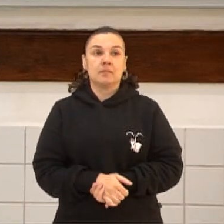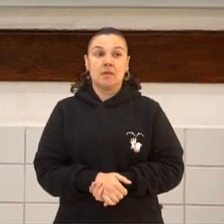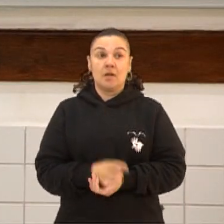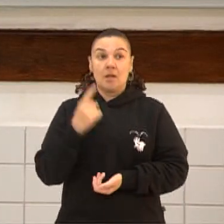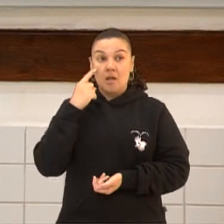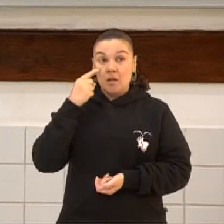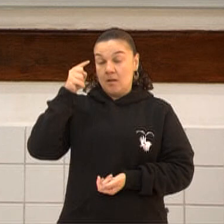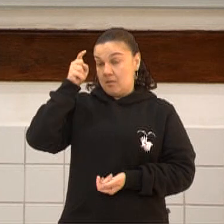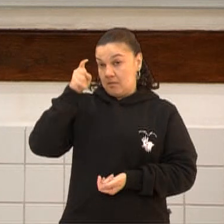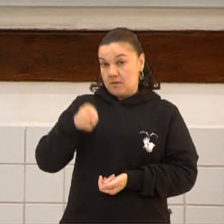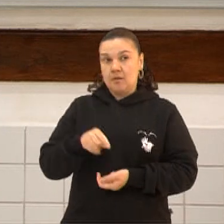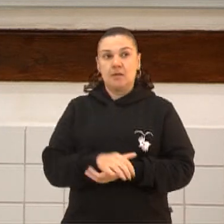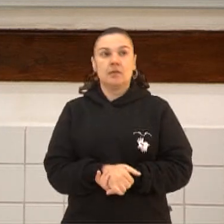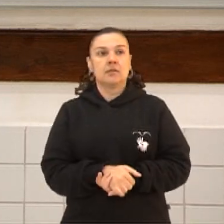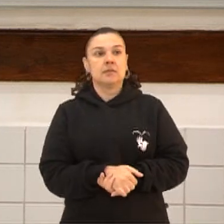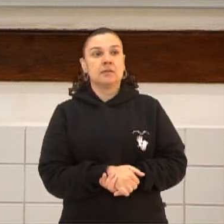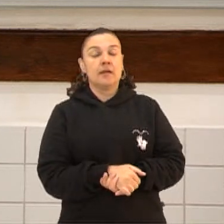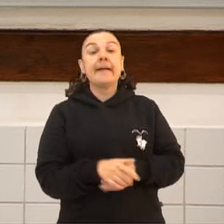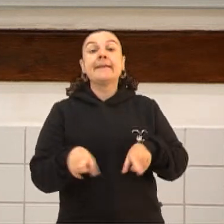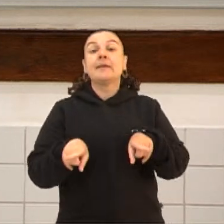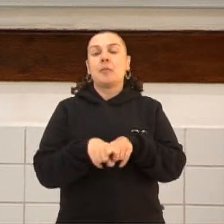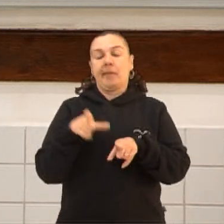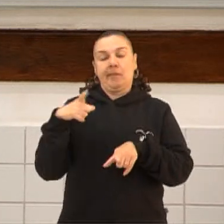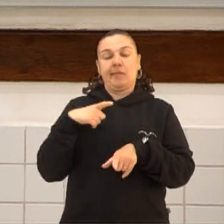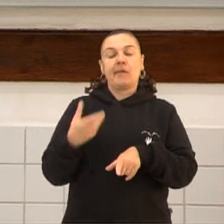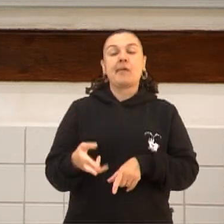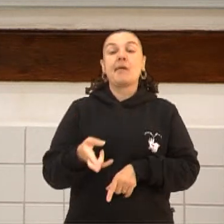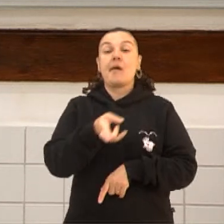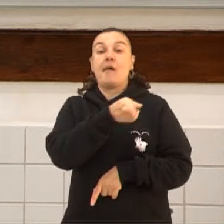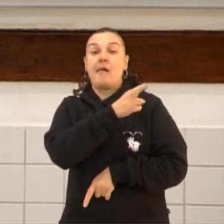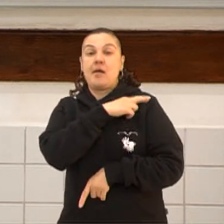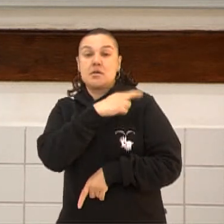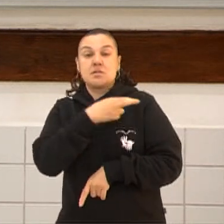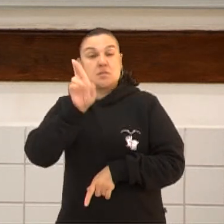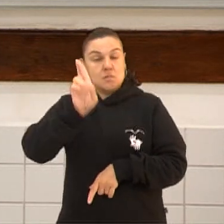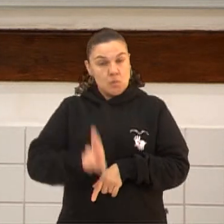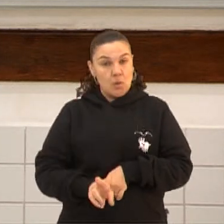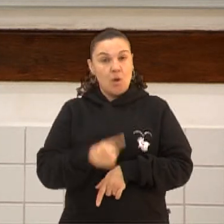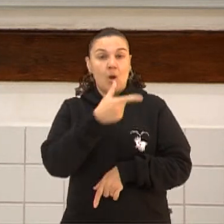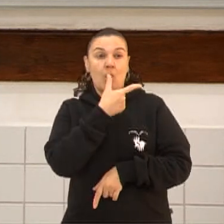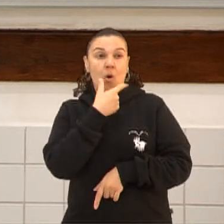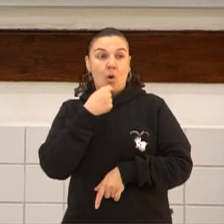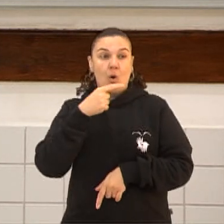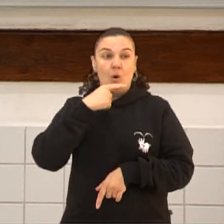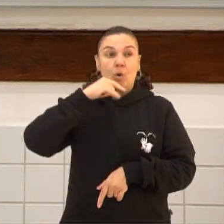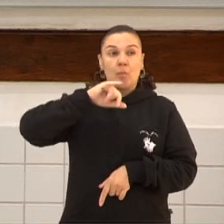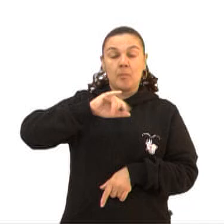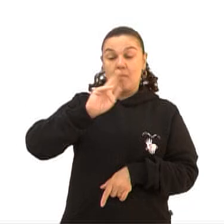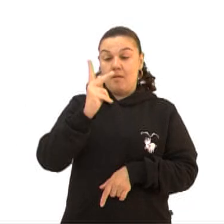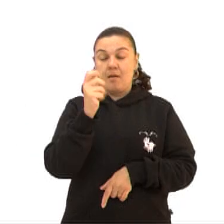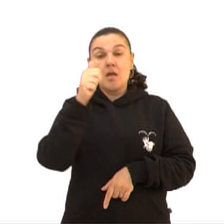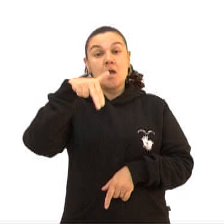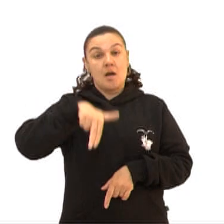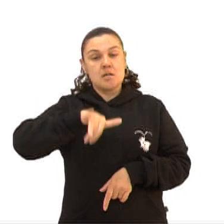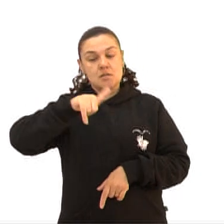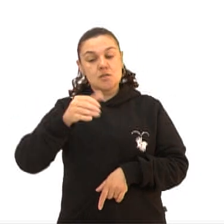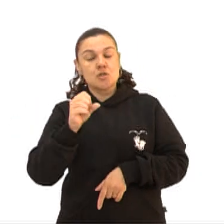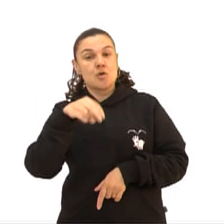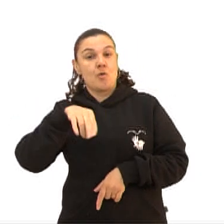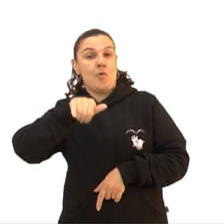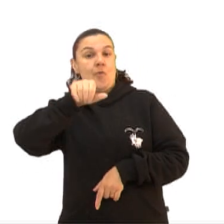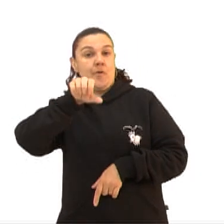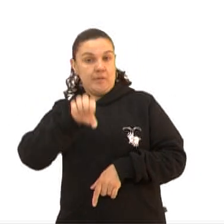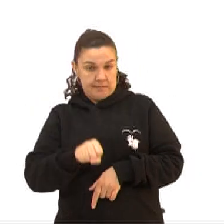E aqui nós temos a questão da ética da responsabilidade, né, que é desenvolvida pelo filósofo Hans Jonas, que nos ajuda a pensar isso. Kant havia